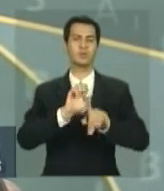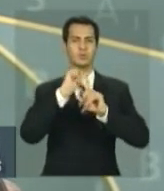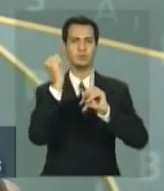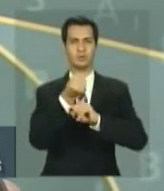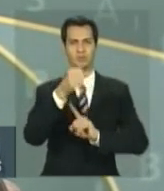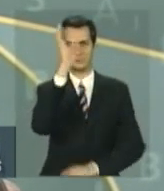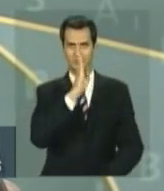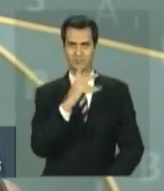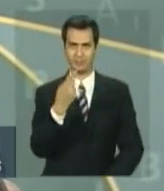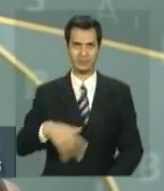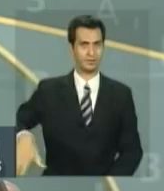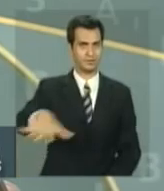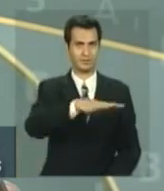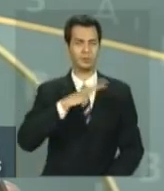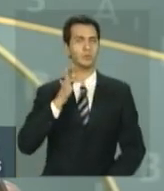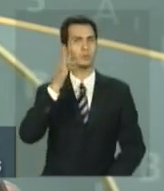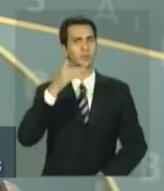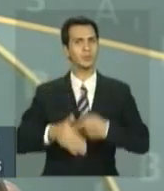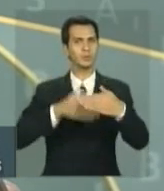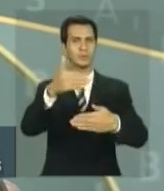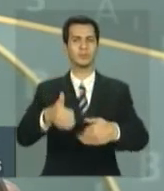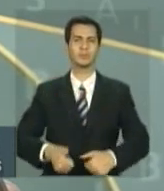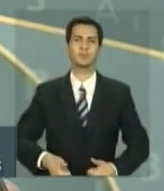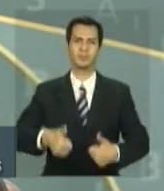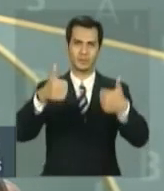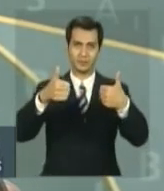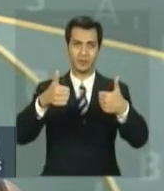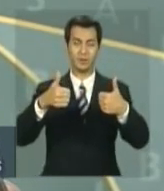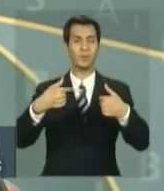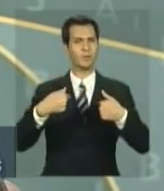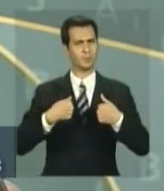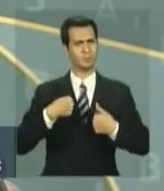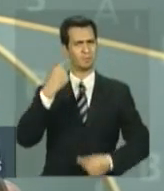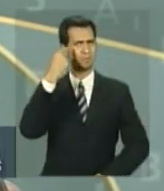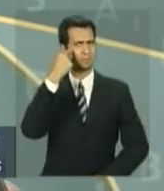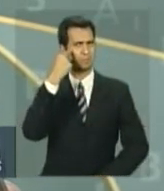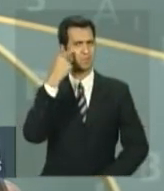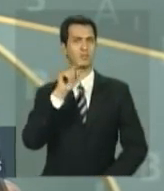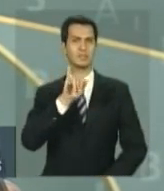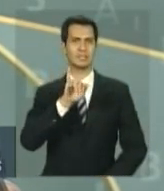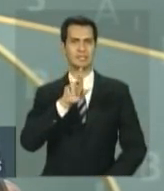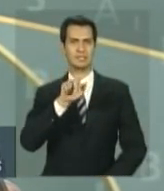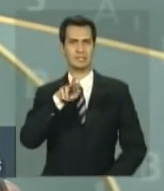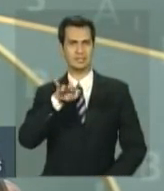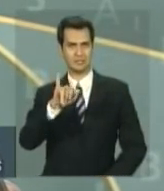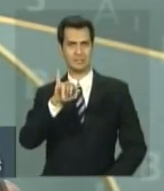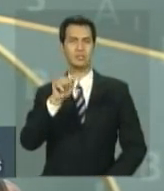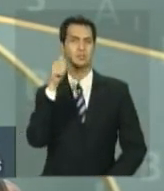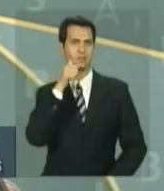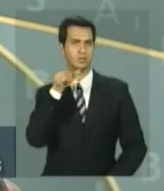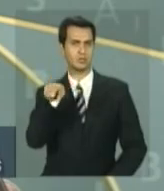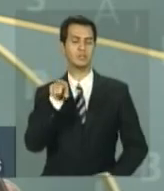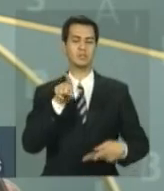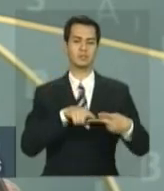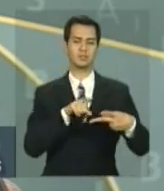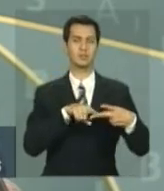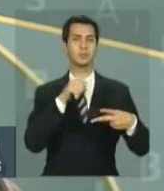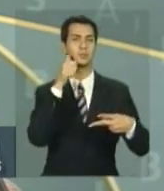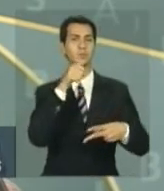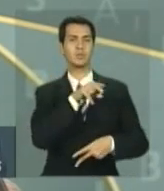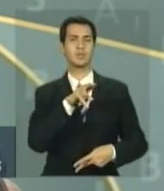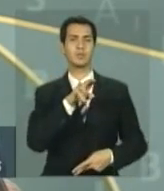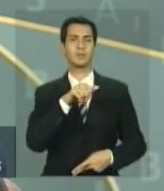que a Irine Lopes e a Leonora Minicucci fazem parte dessa luta das mulheres brasileiras por um